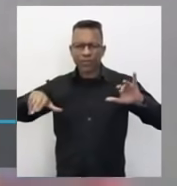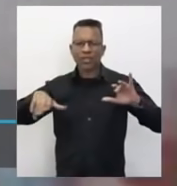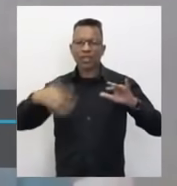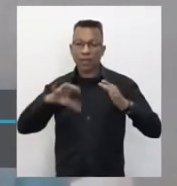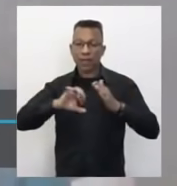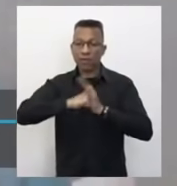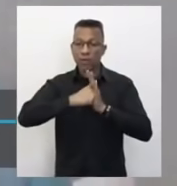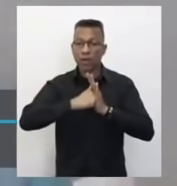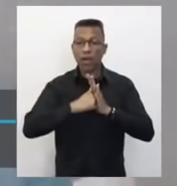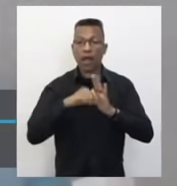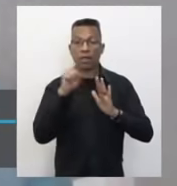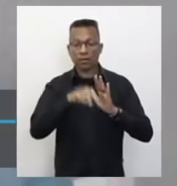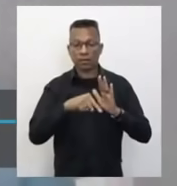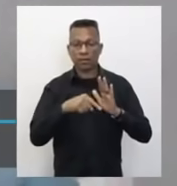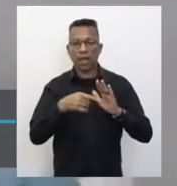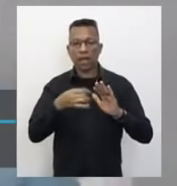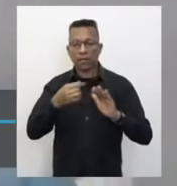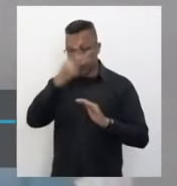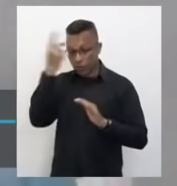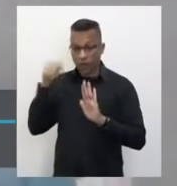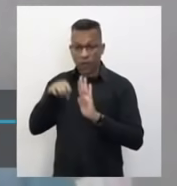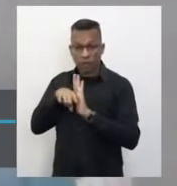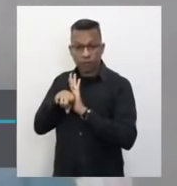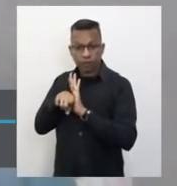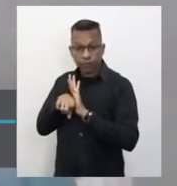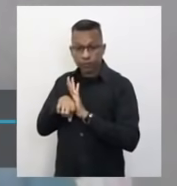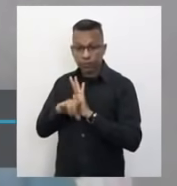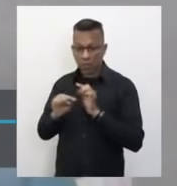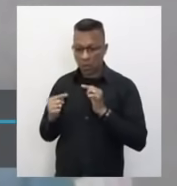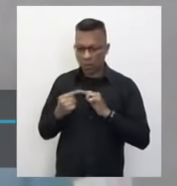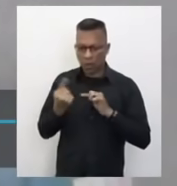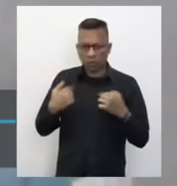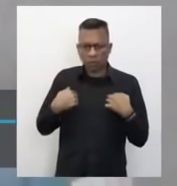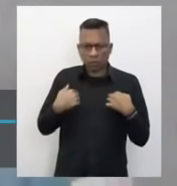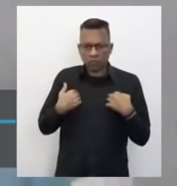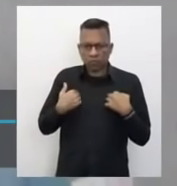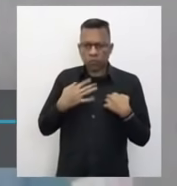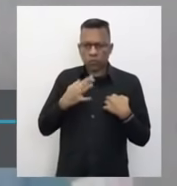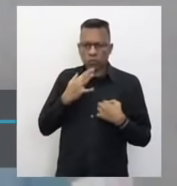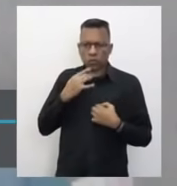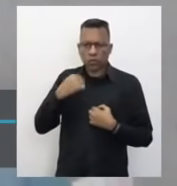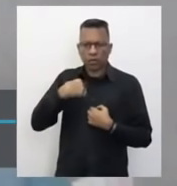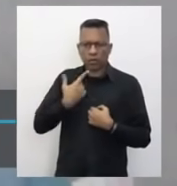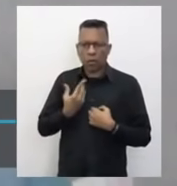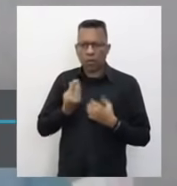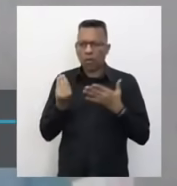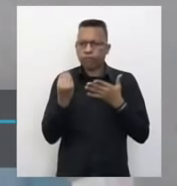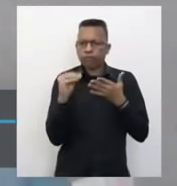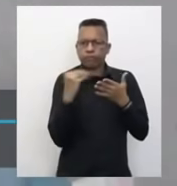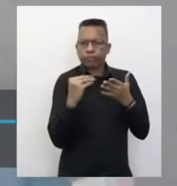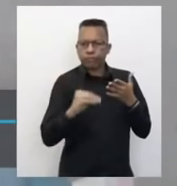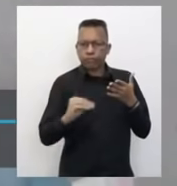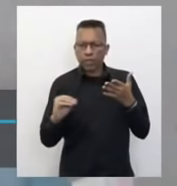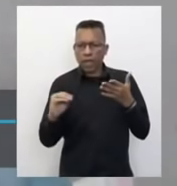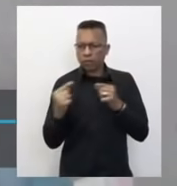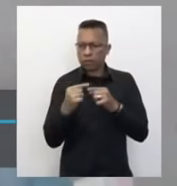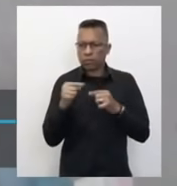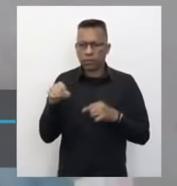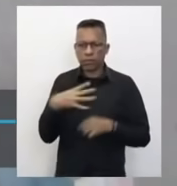bloqueada e a pessoa foi investigada porque não tinha nem relação comigo. Estava postando coisas que não deveriam em relação aos meus